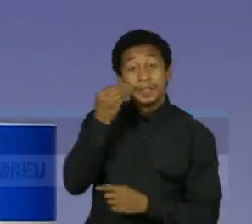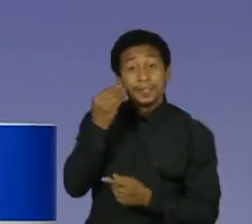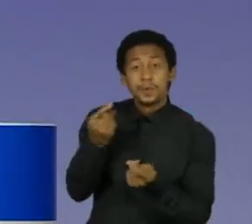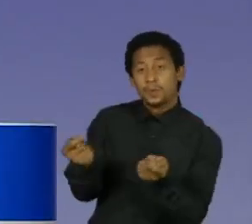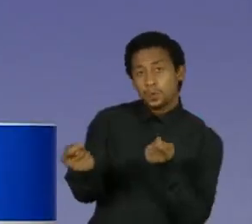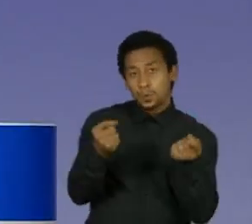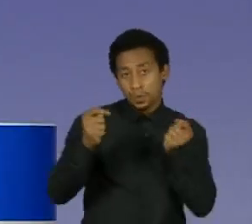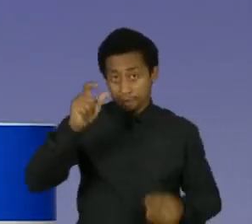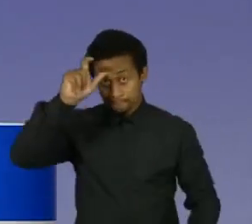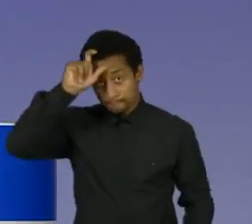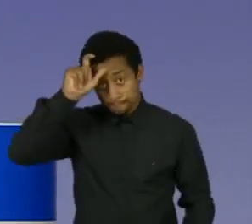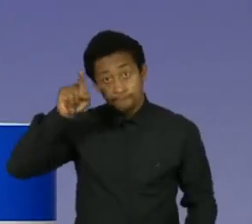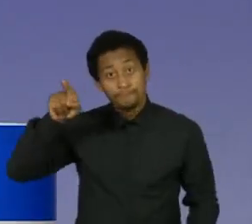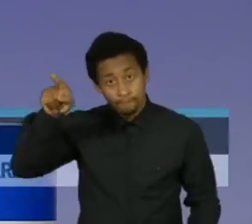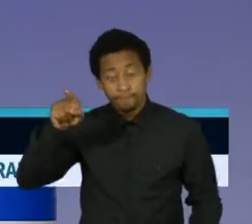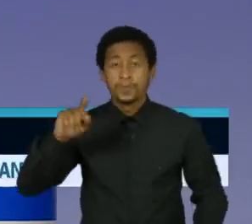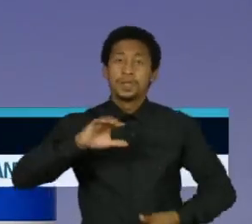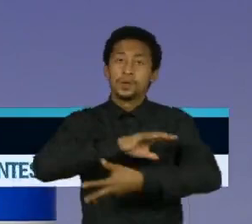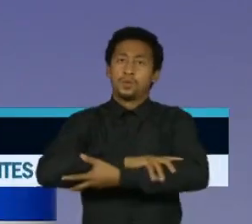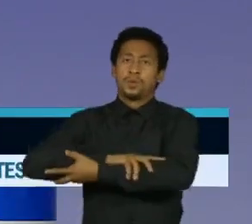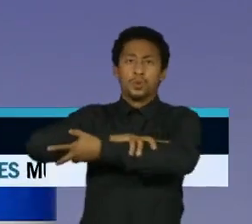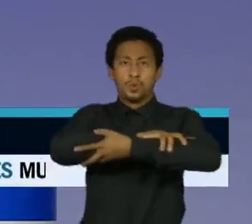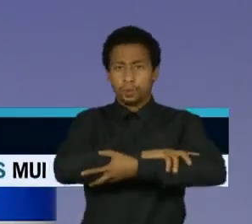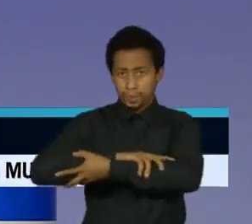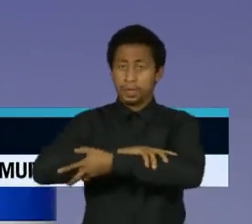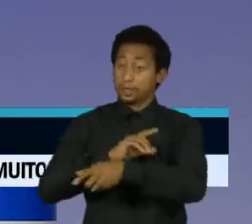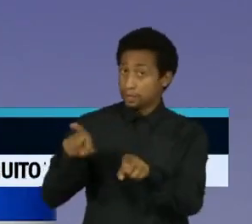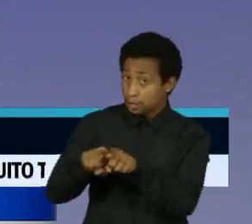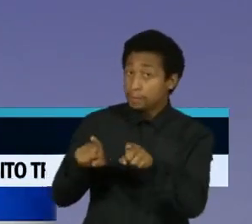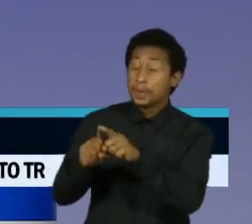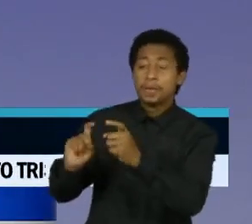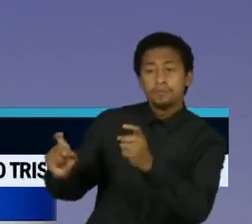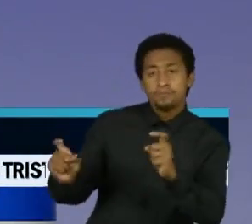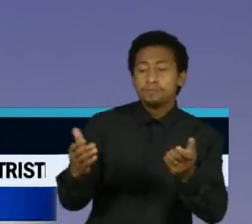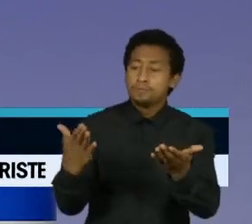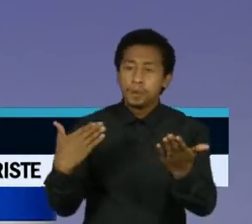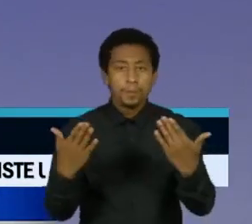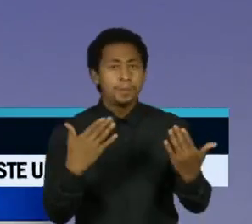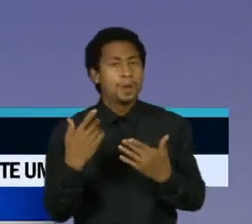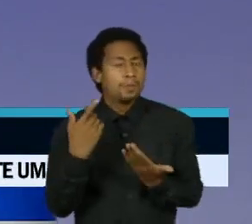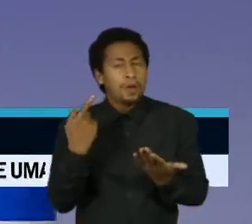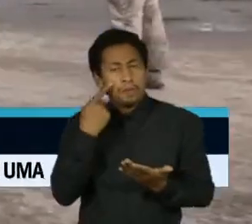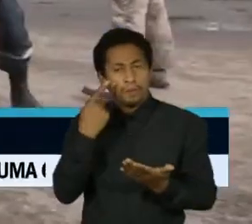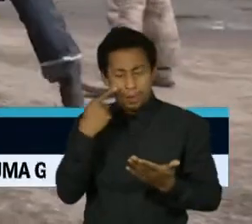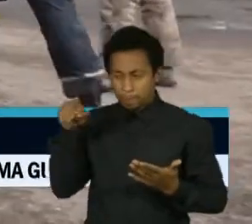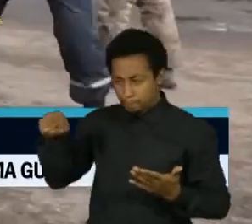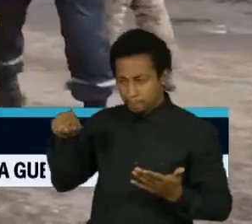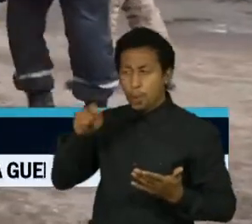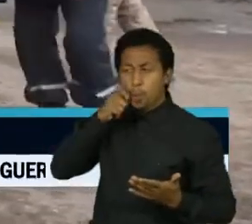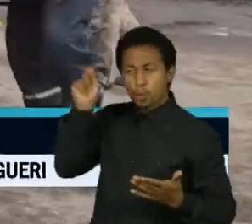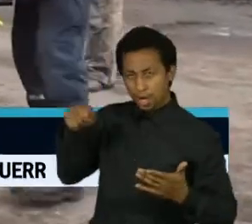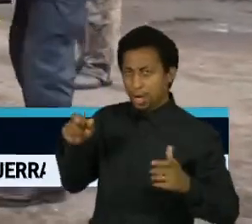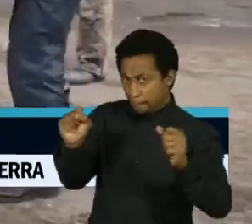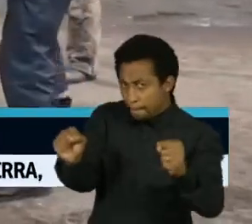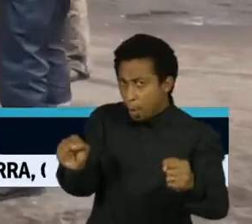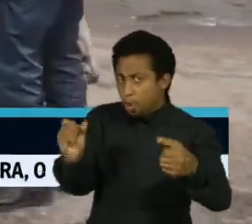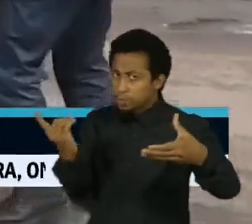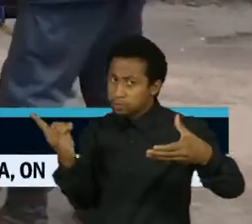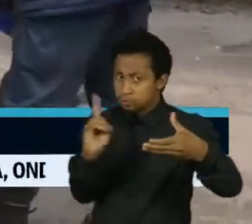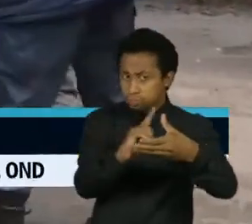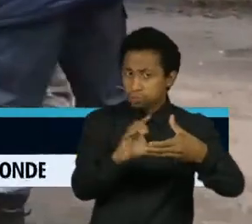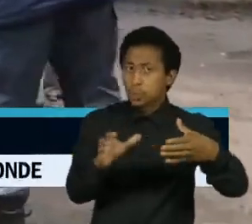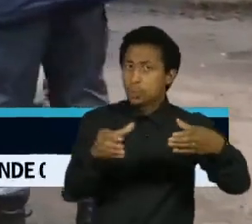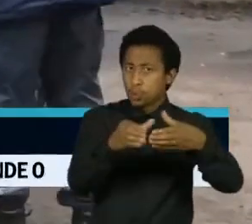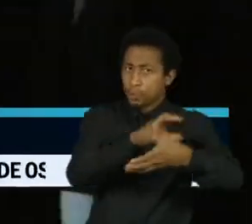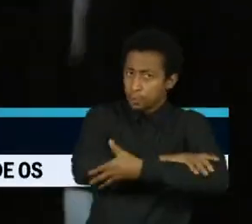Moscou, a União Europeia vai discutir também nesta semana a entrada da Ucrânia no bloco. O impasse não foi total